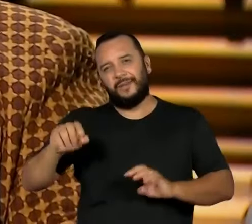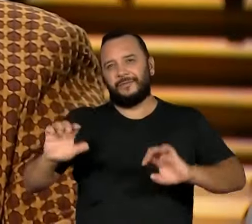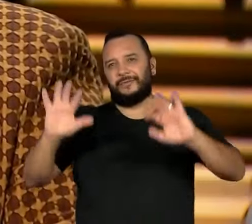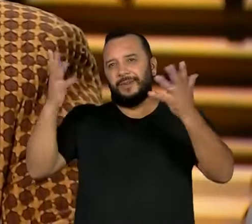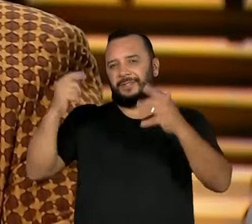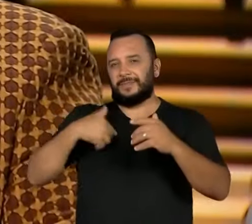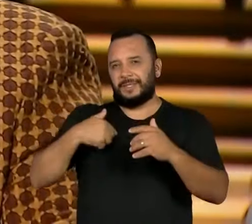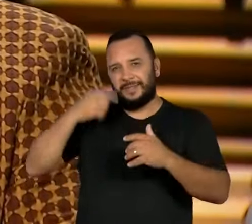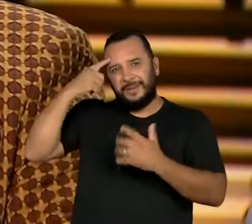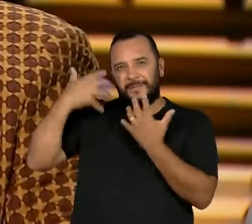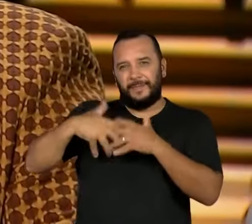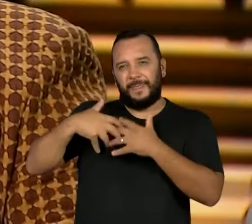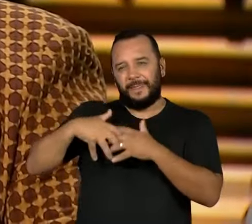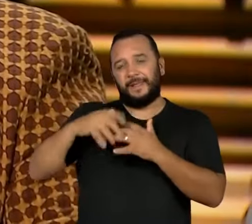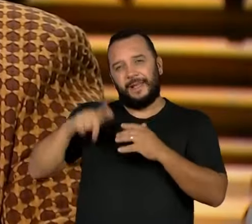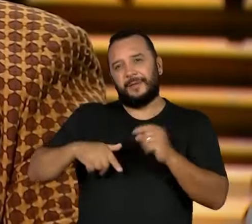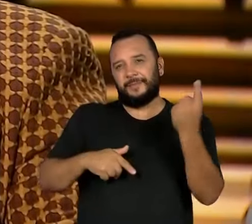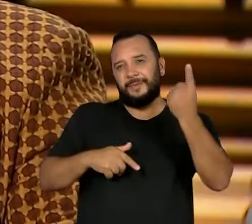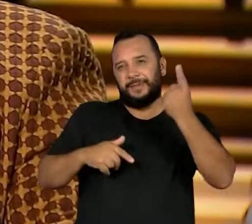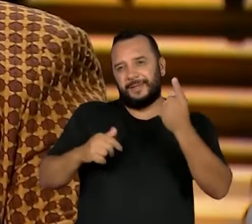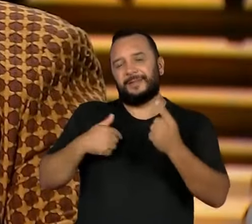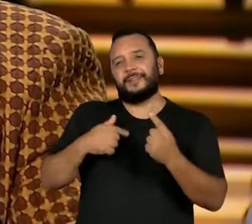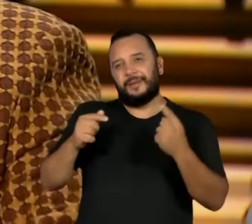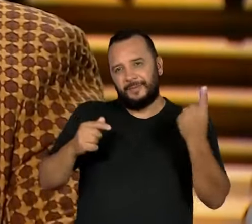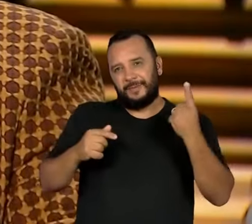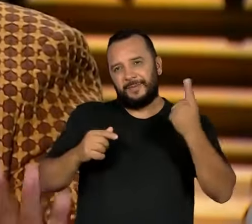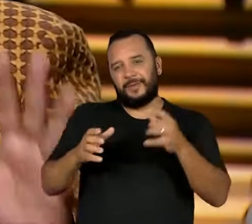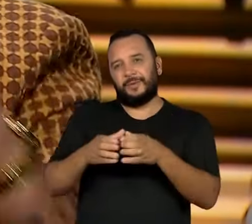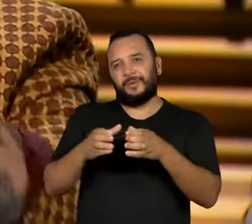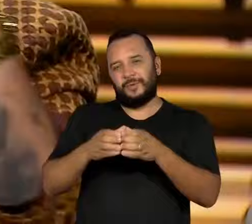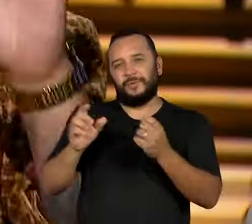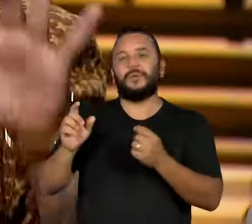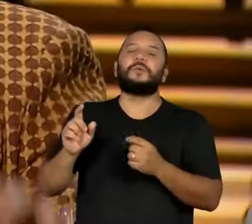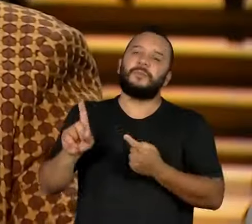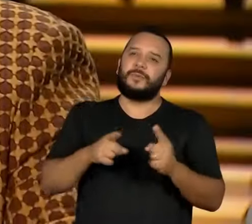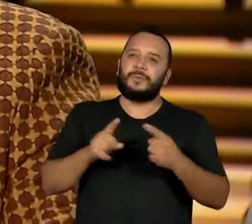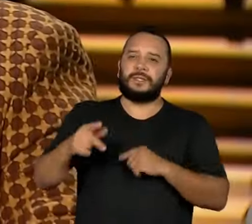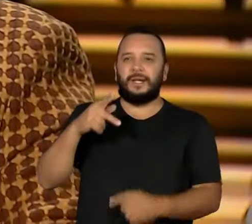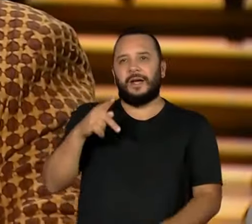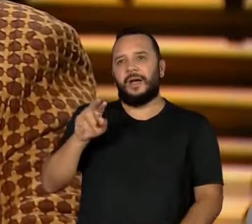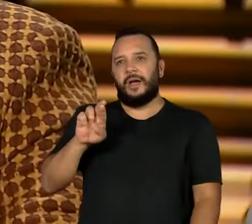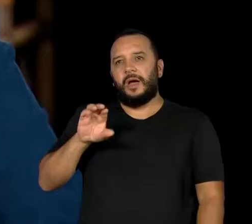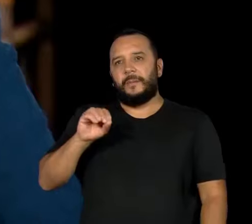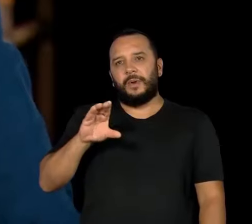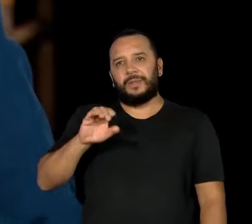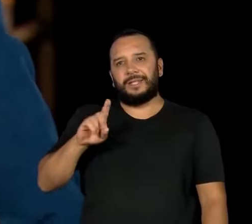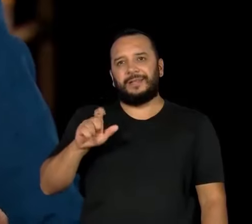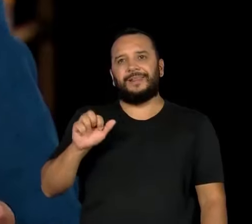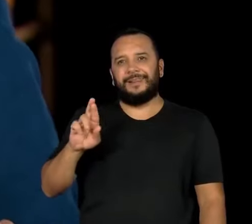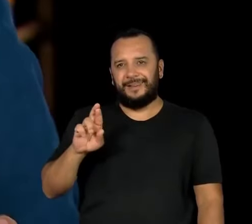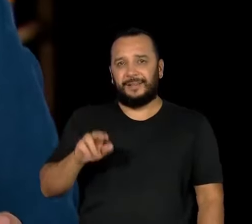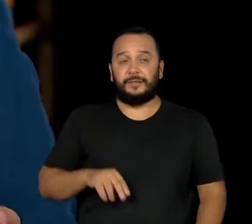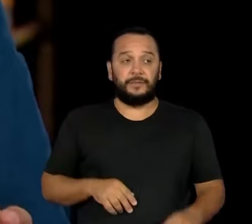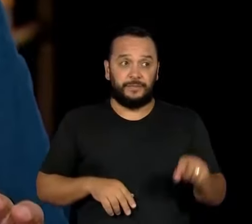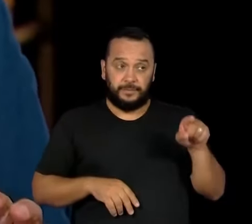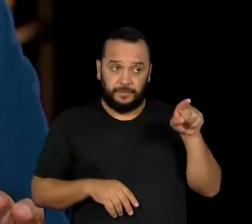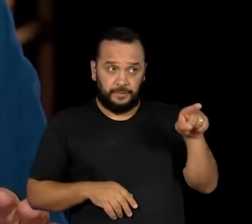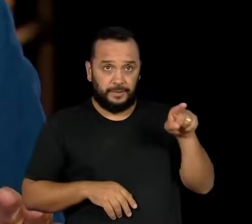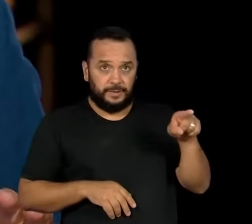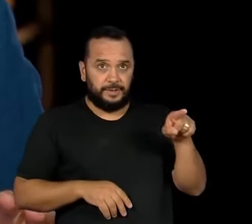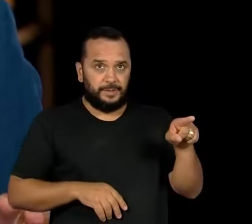sobre esse meu processo o primeiro o primeiro álbum proceder da onde eu a onde tudo começou PR Glória GR sei que é isso que você tá chamando assim